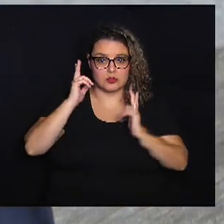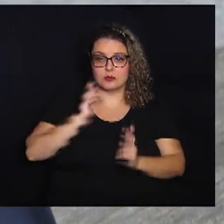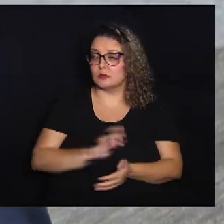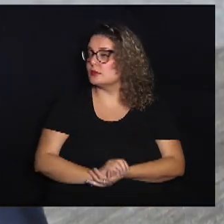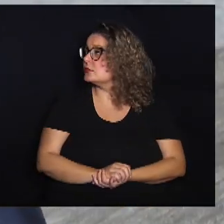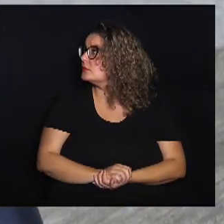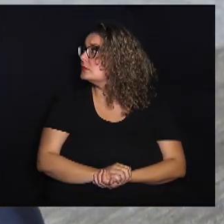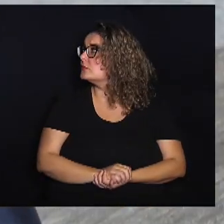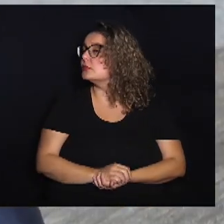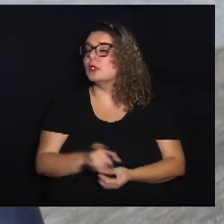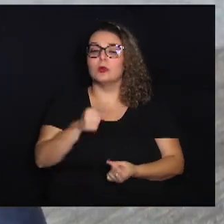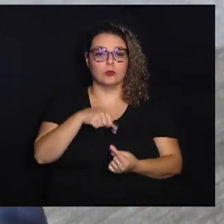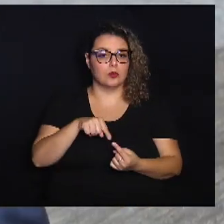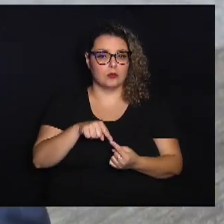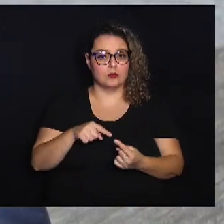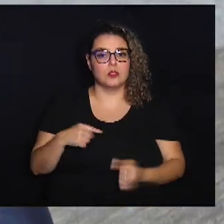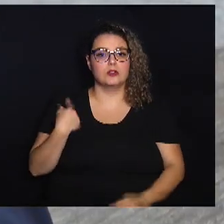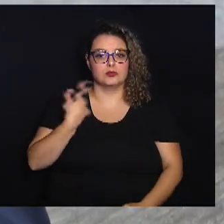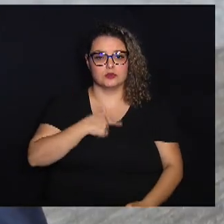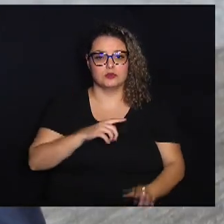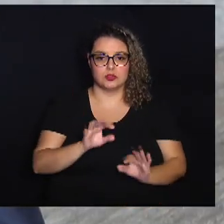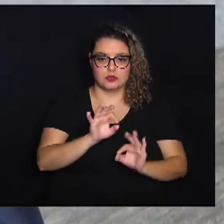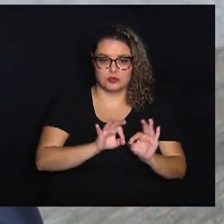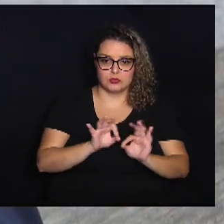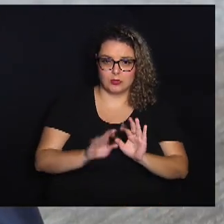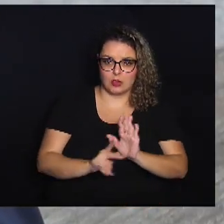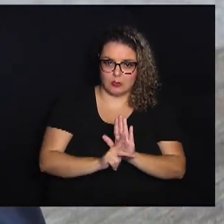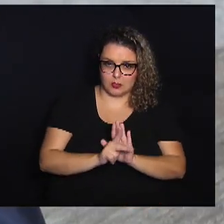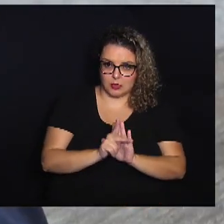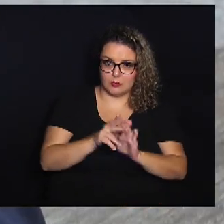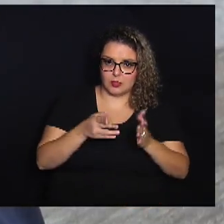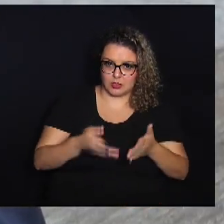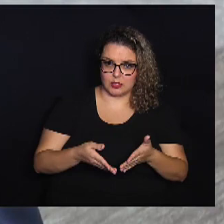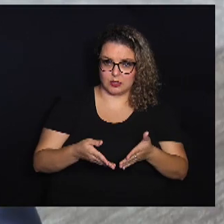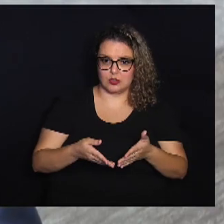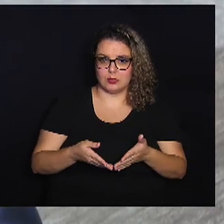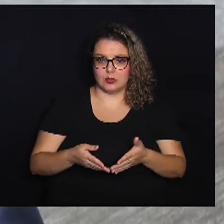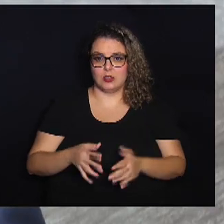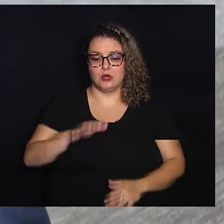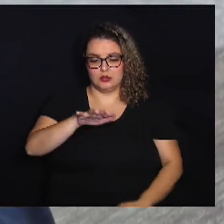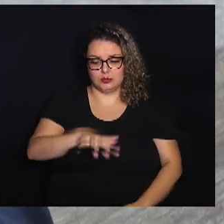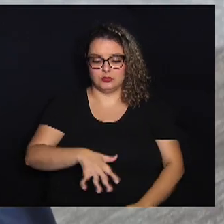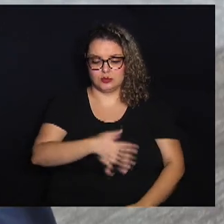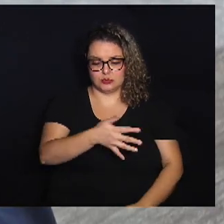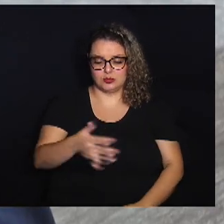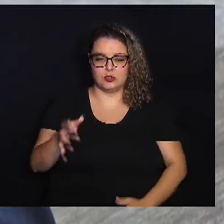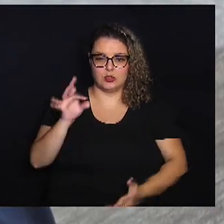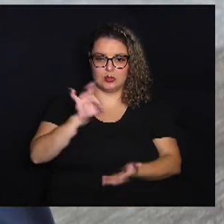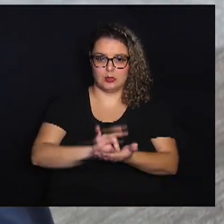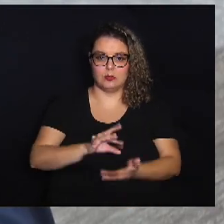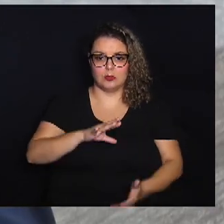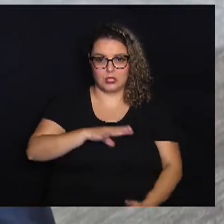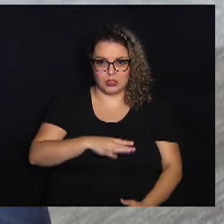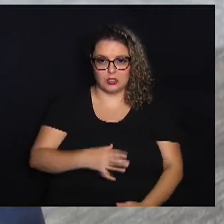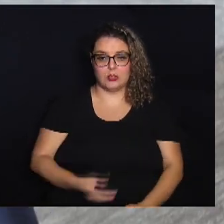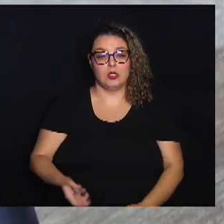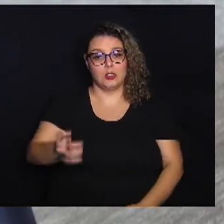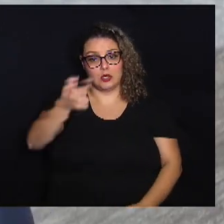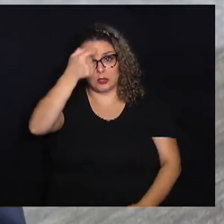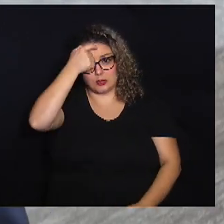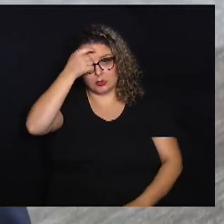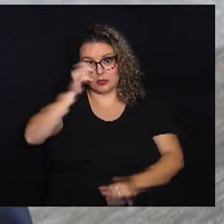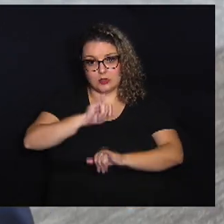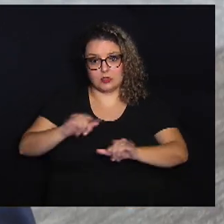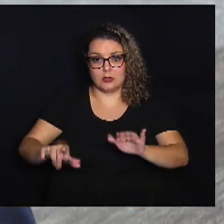intuito desse nosso projeto é estabelecer no calendário municipal a conscientização de divulgação da lei do